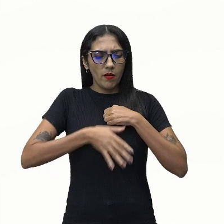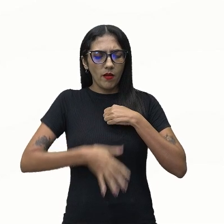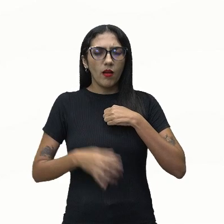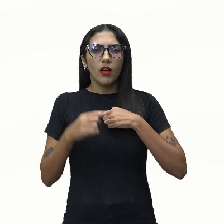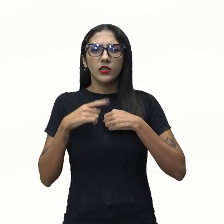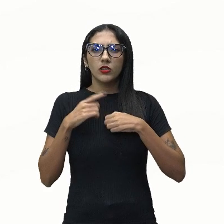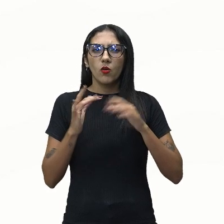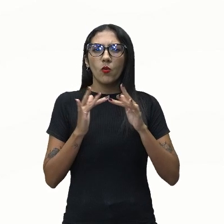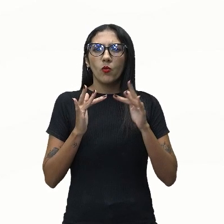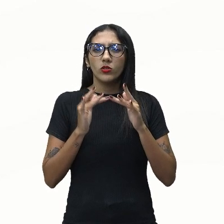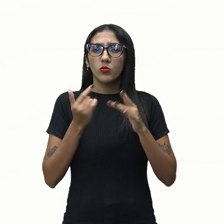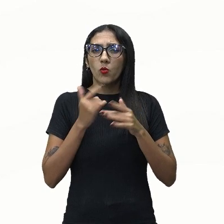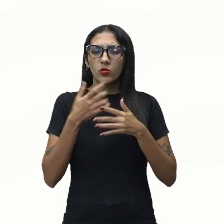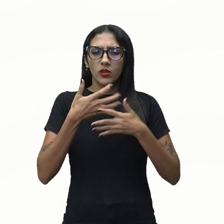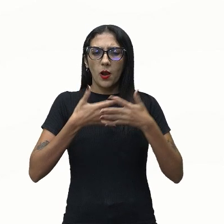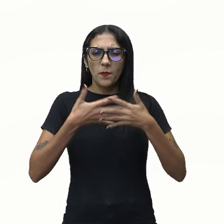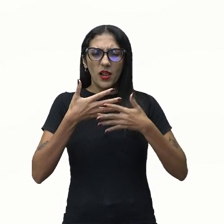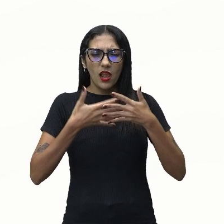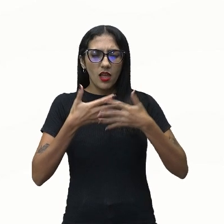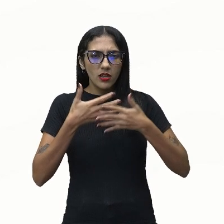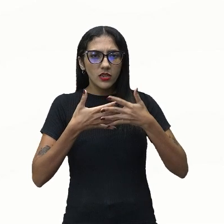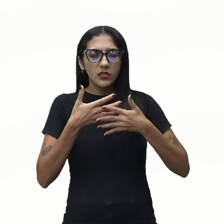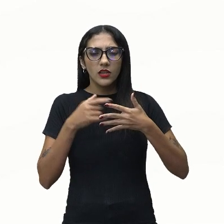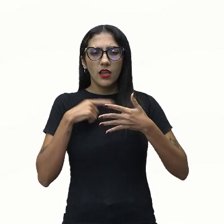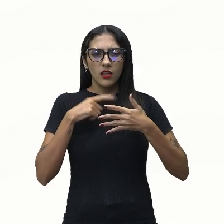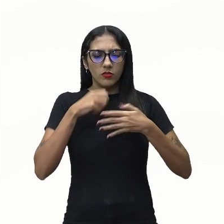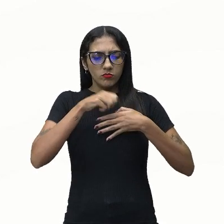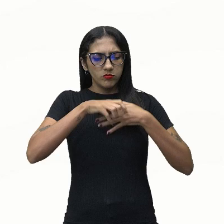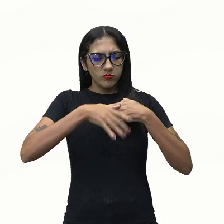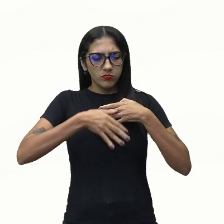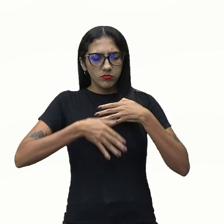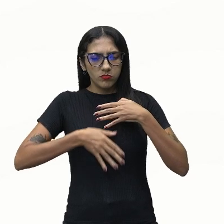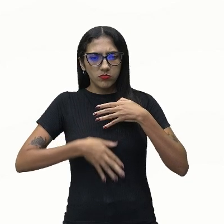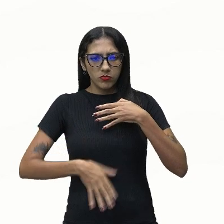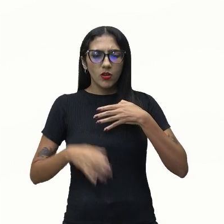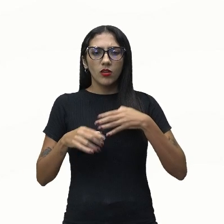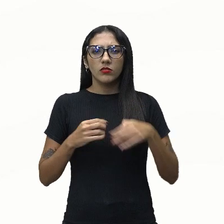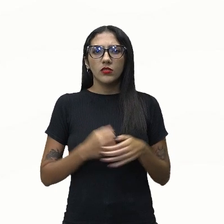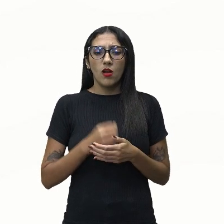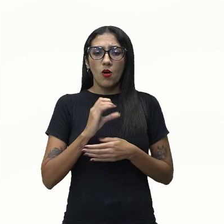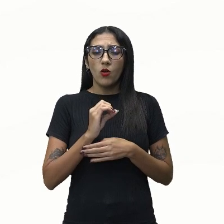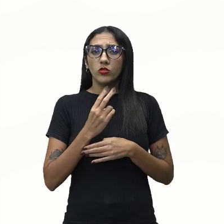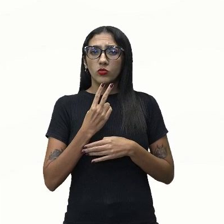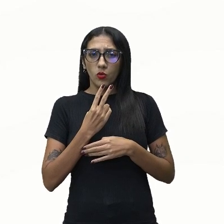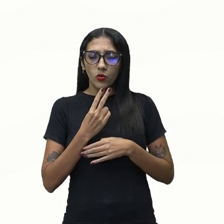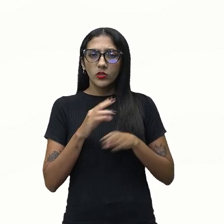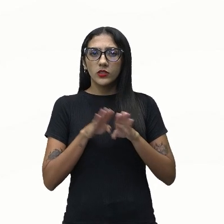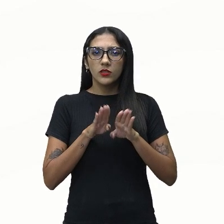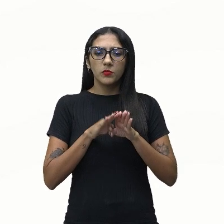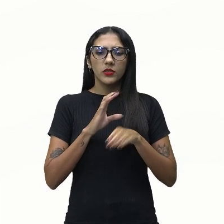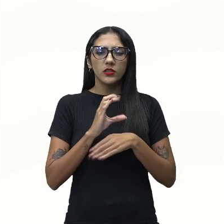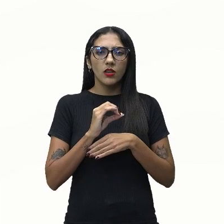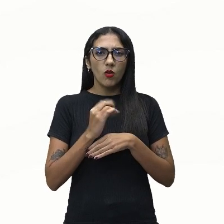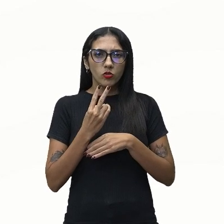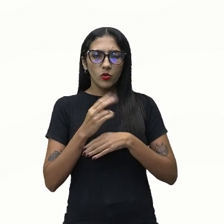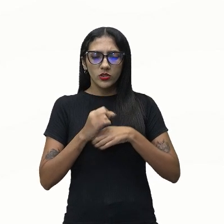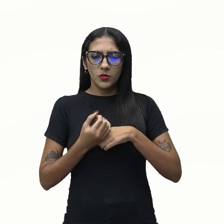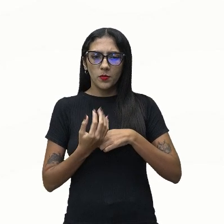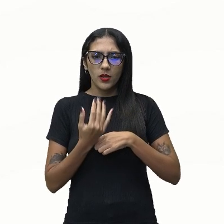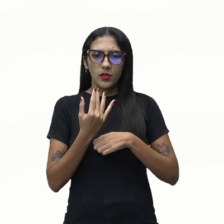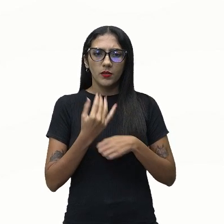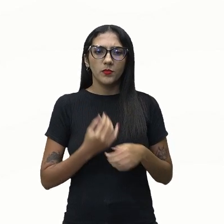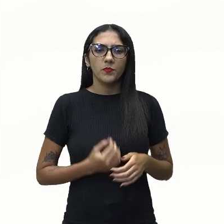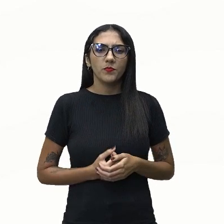pelos capilares. Ali, eles vão receber oxigênio e liberar gás carbônico. Esse sangue, né, agora ele vai